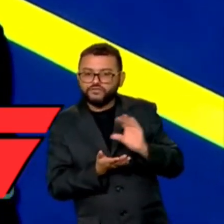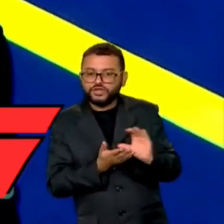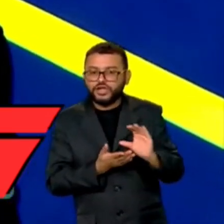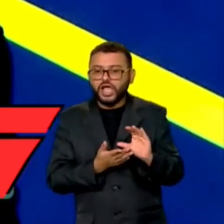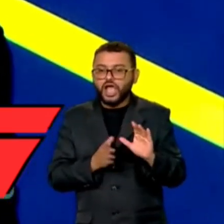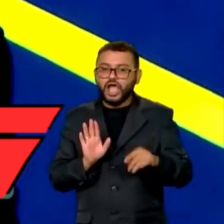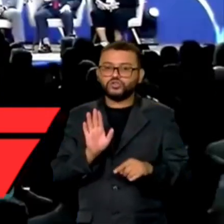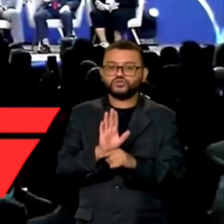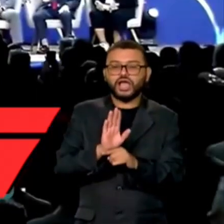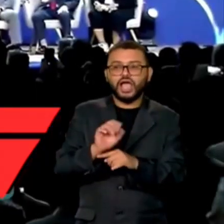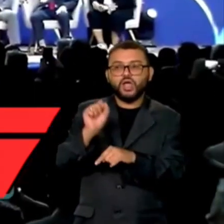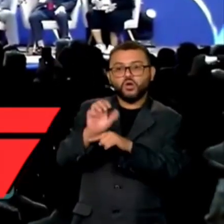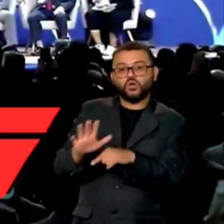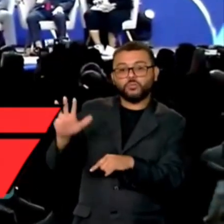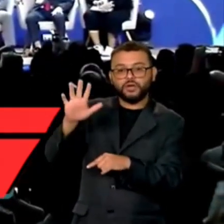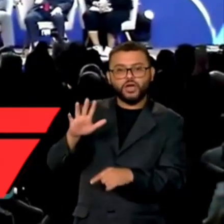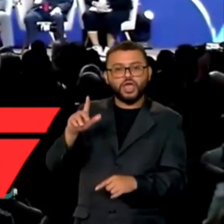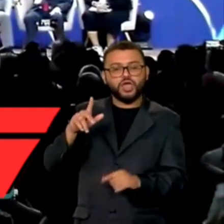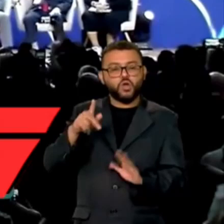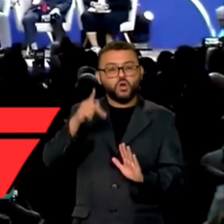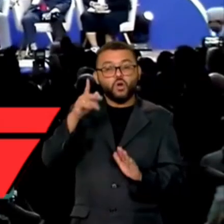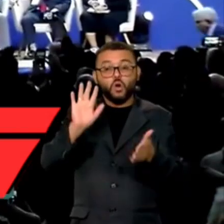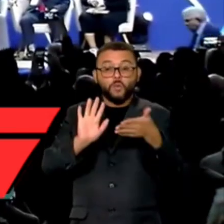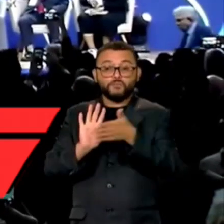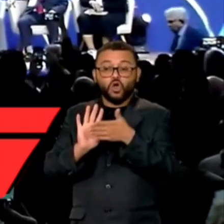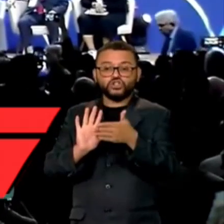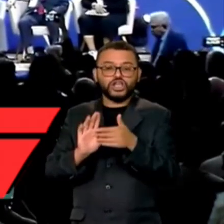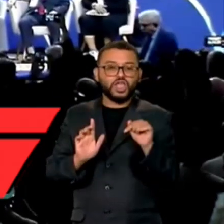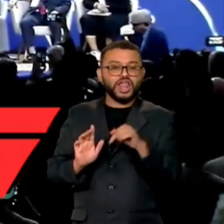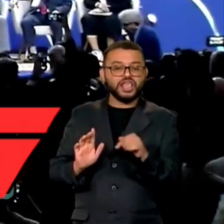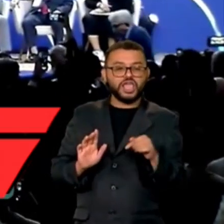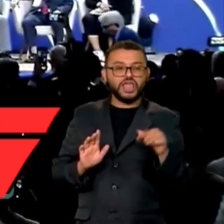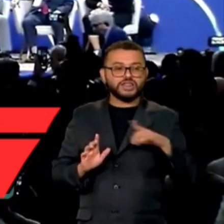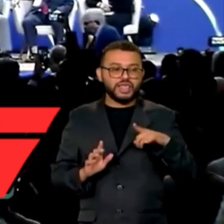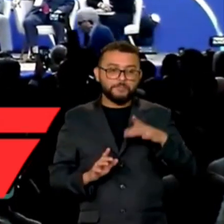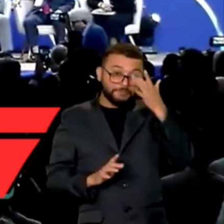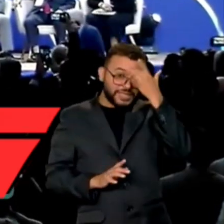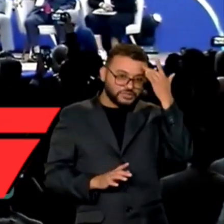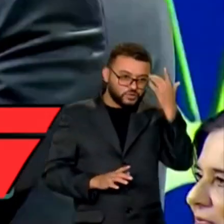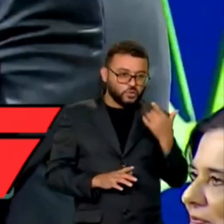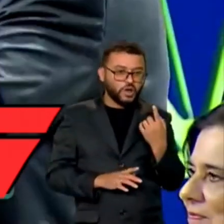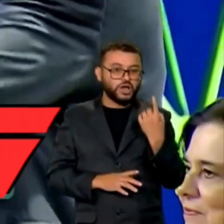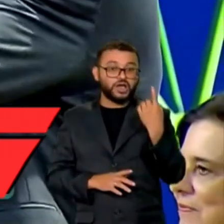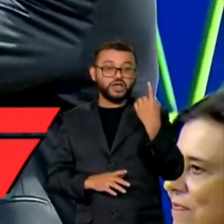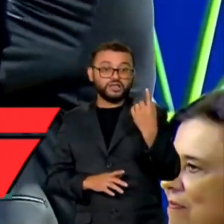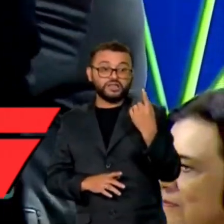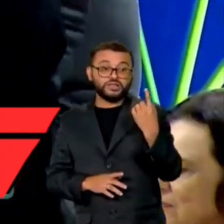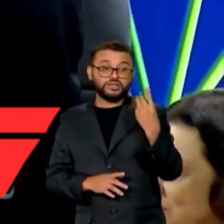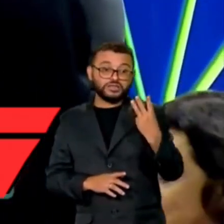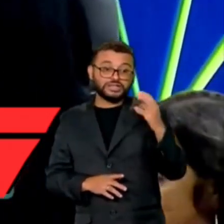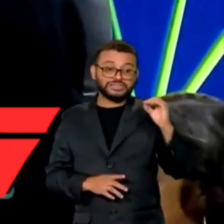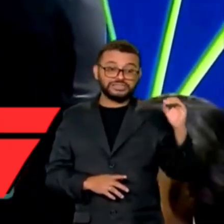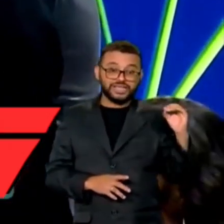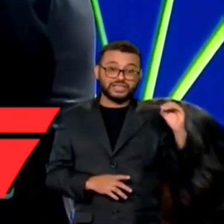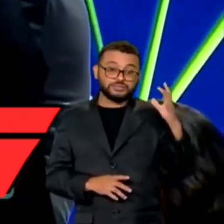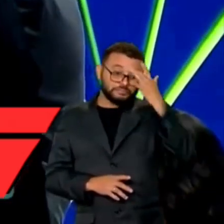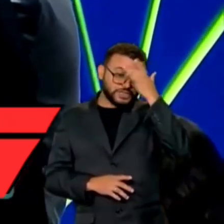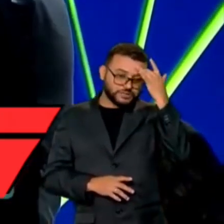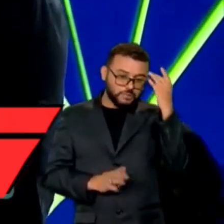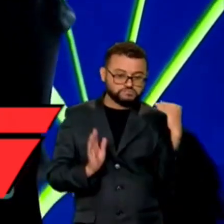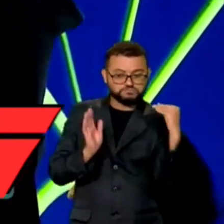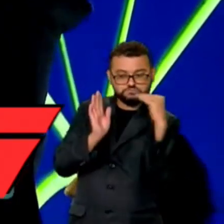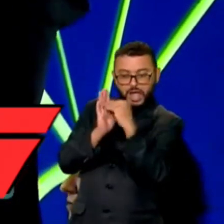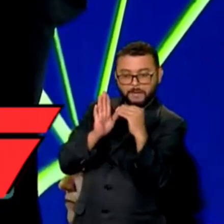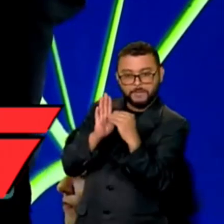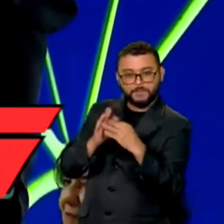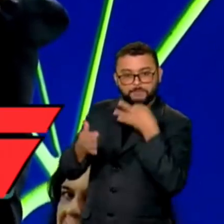da comunidade europeia. O plano aprovado foi construído com a participação de mais de 300 pessoas. Entre